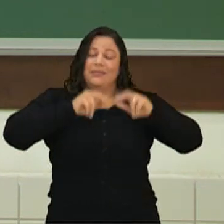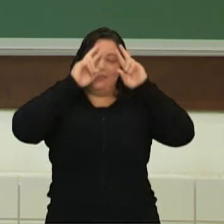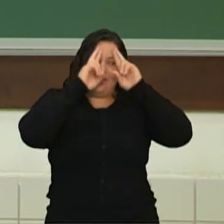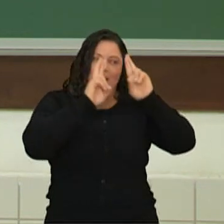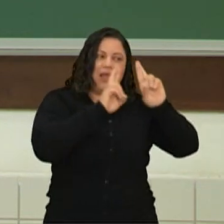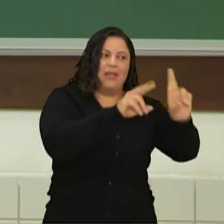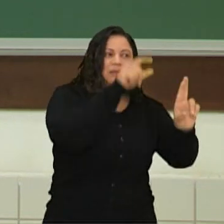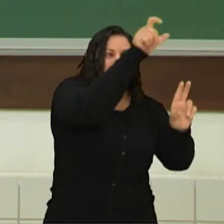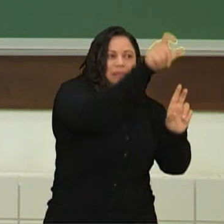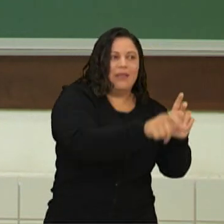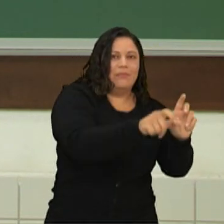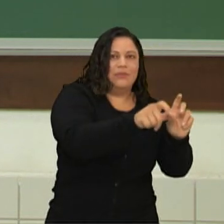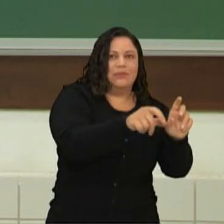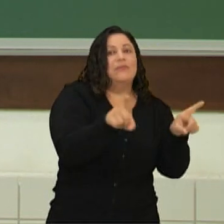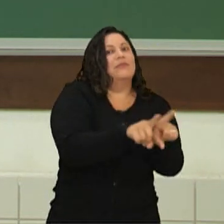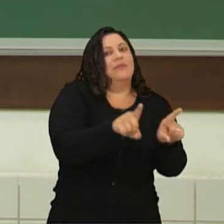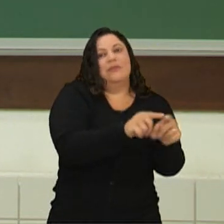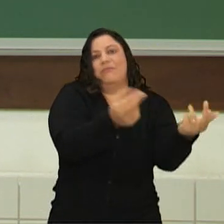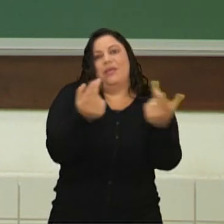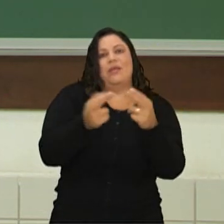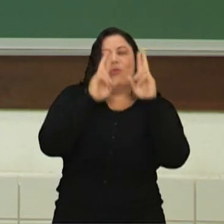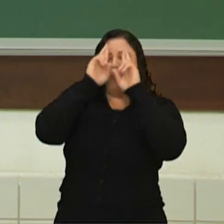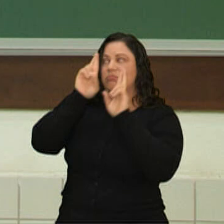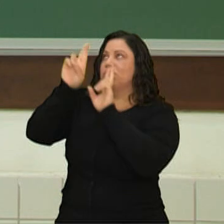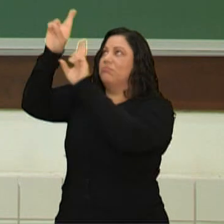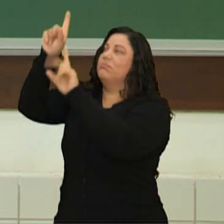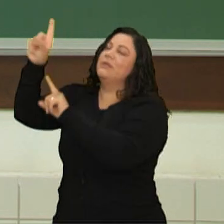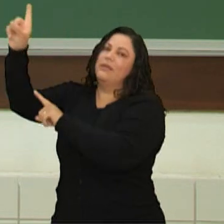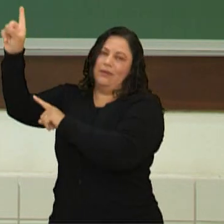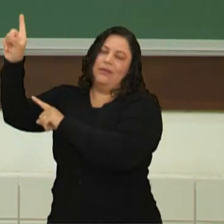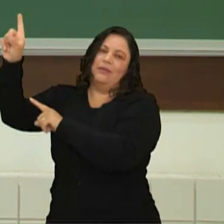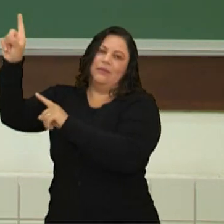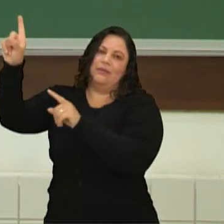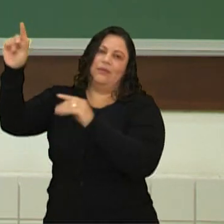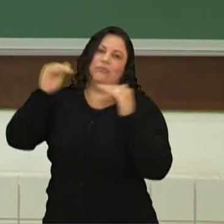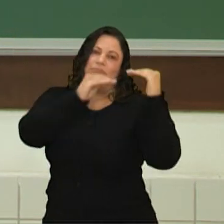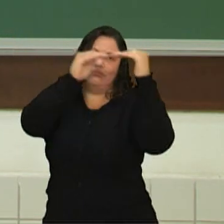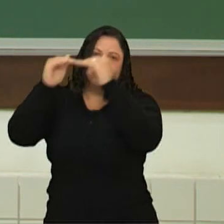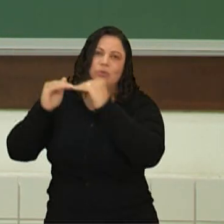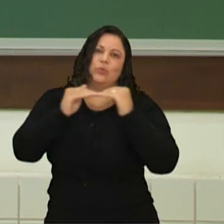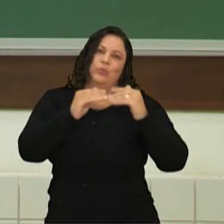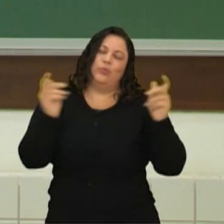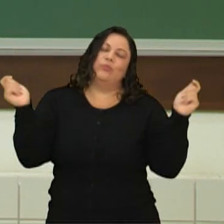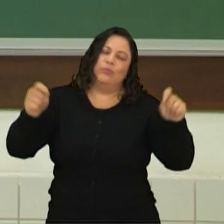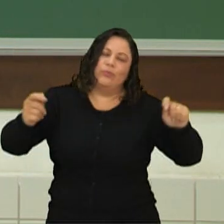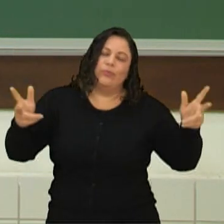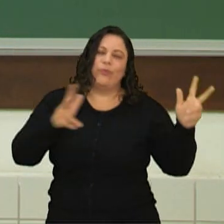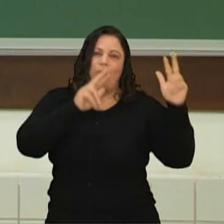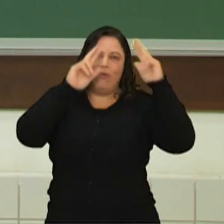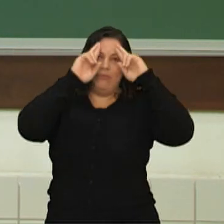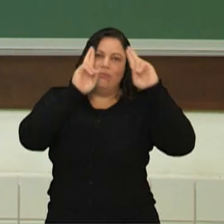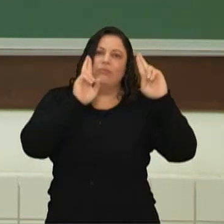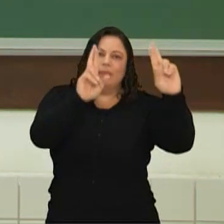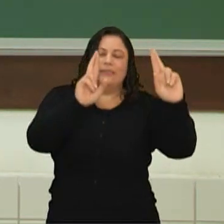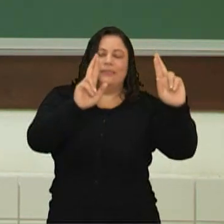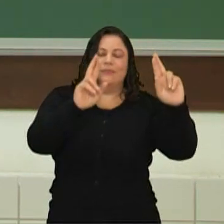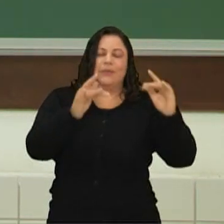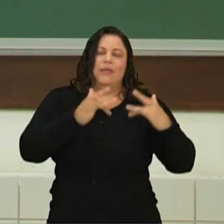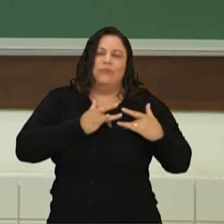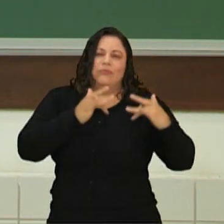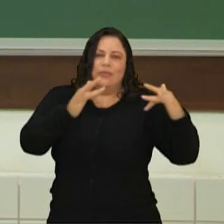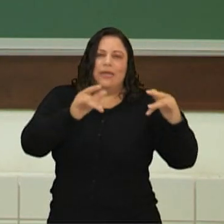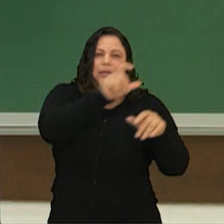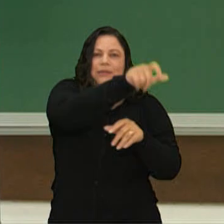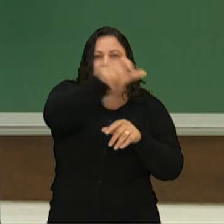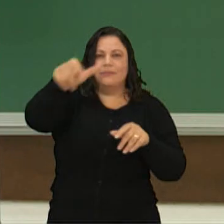aí ele coloca esse sentido no princípio do cristianismo, aí, de que amar nossos inimigos é uma questão